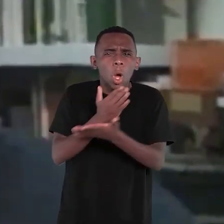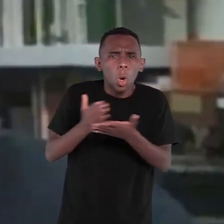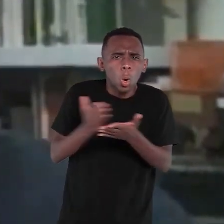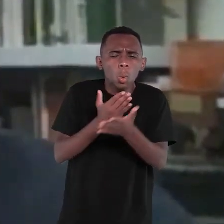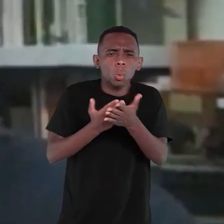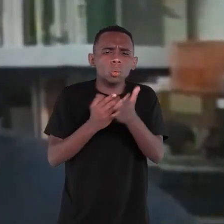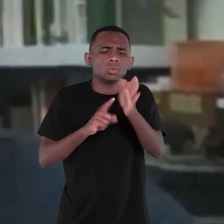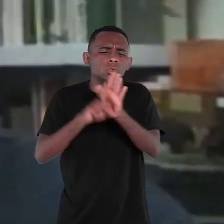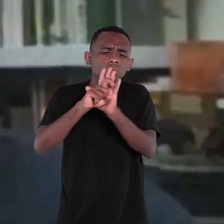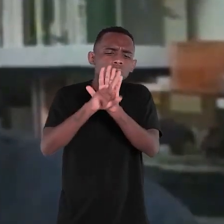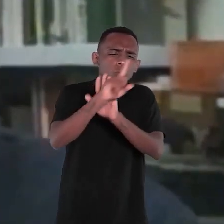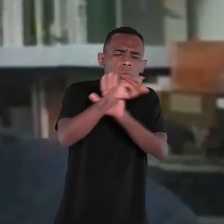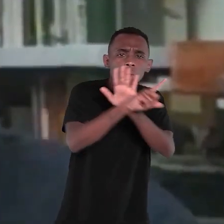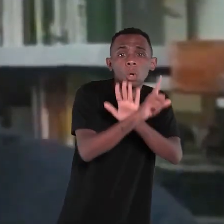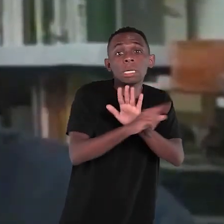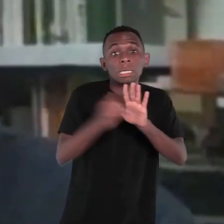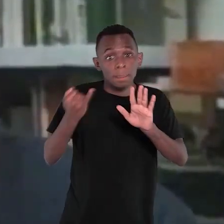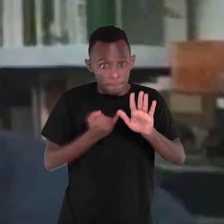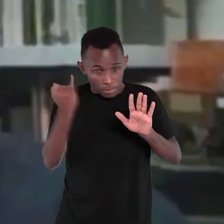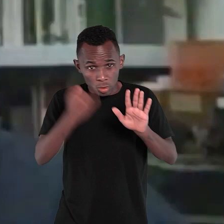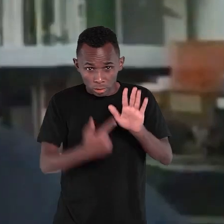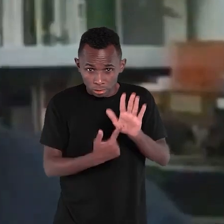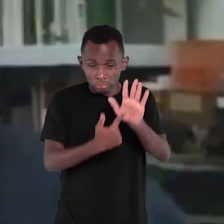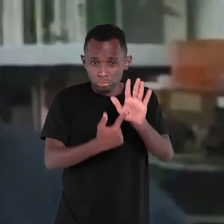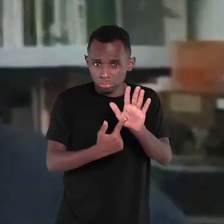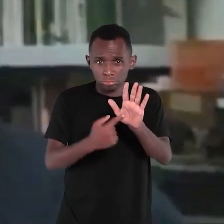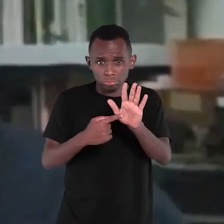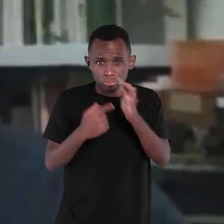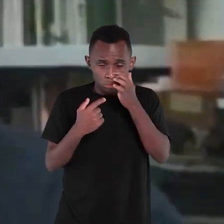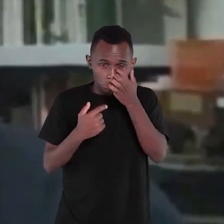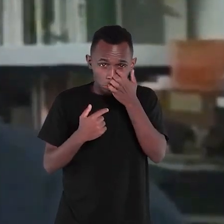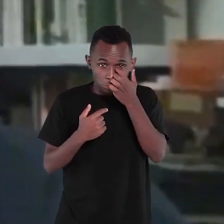em alguns indicadores importantes. Por exemplo,